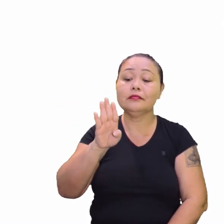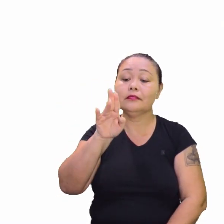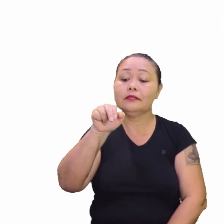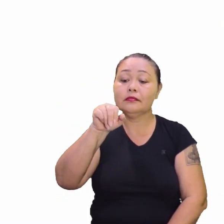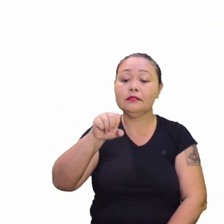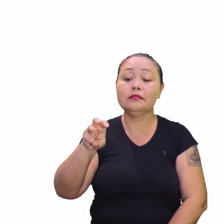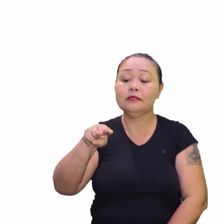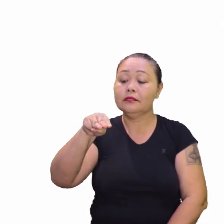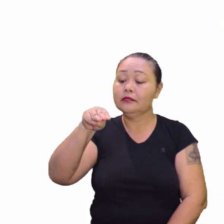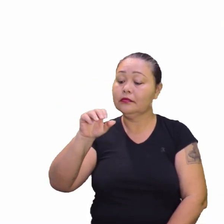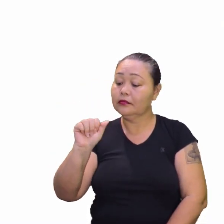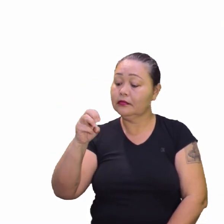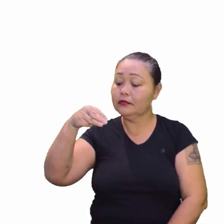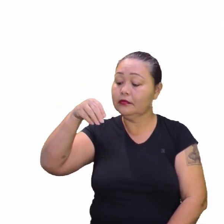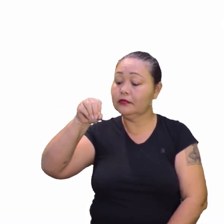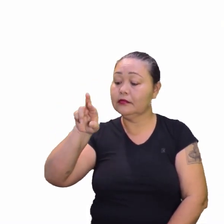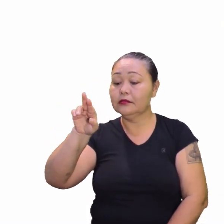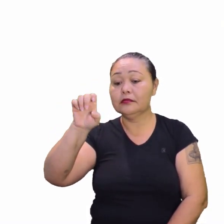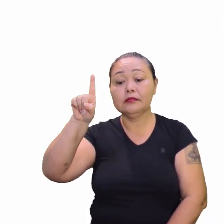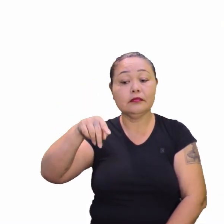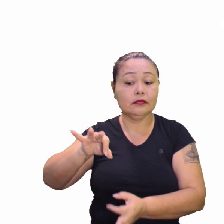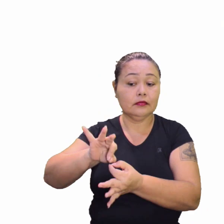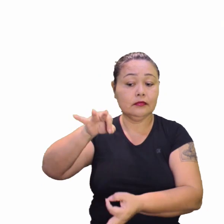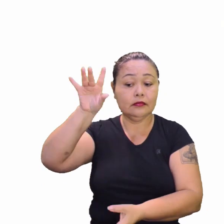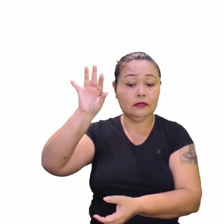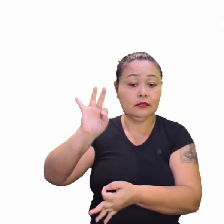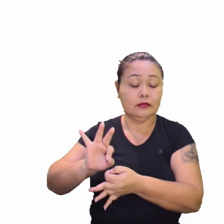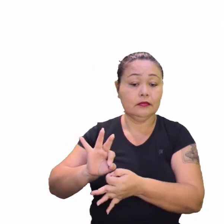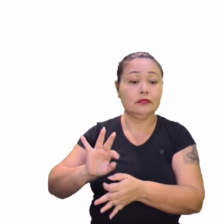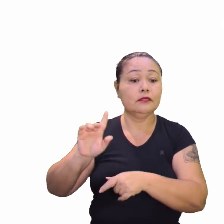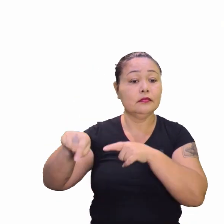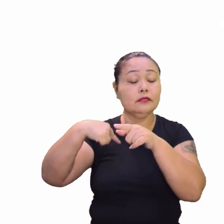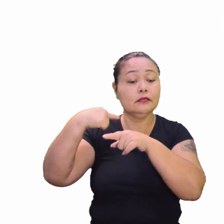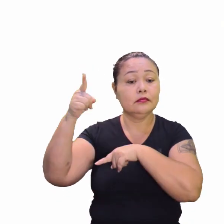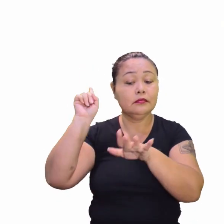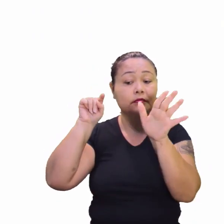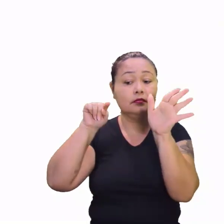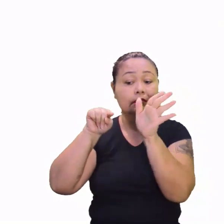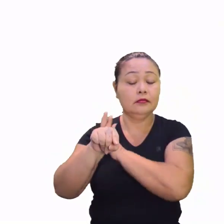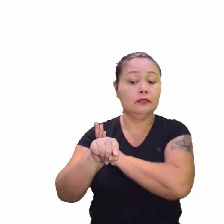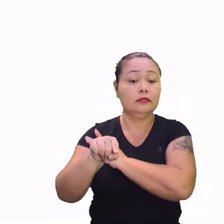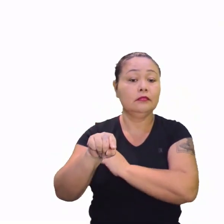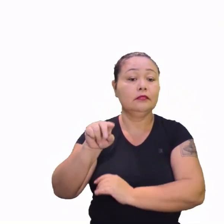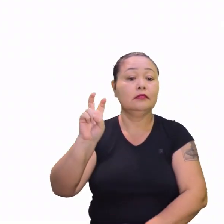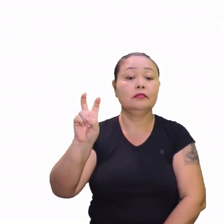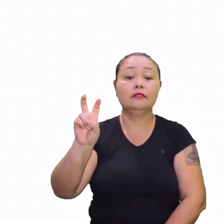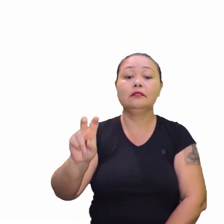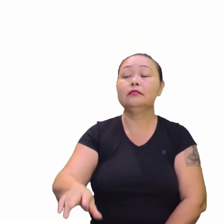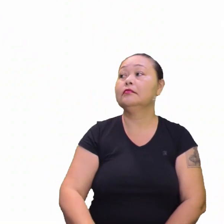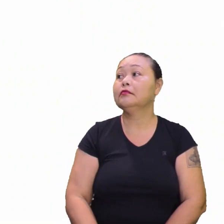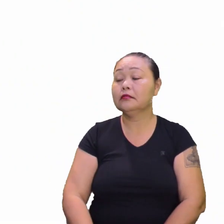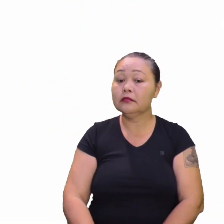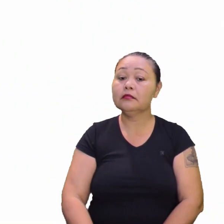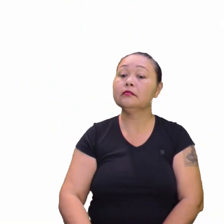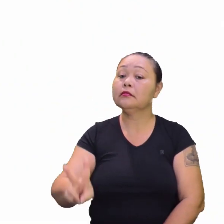Beni galera. e Mamoré. Sem mais delongas. Vamos para a questão